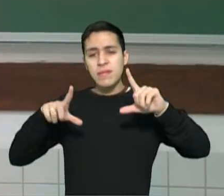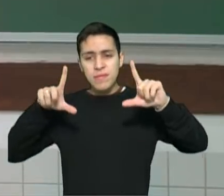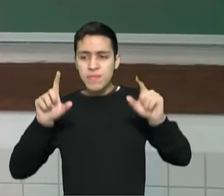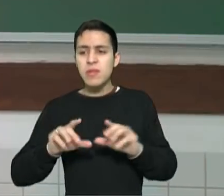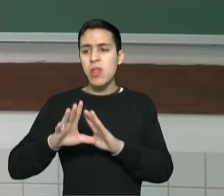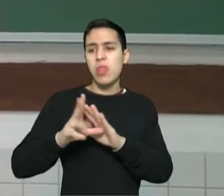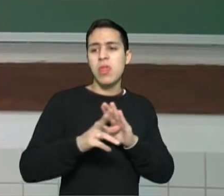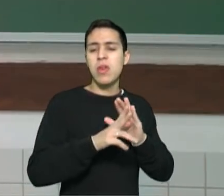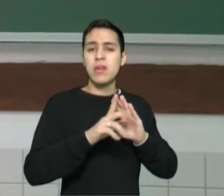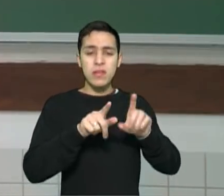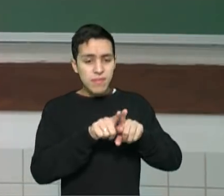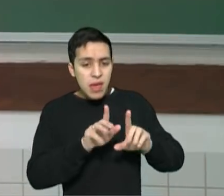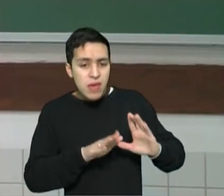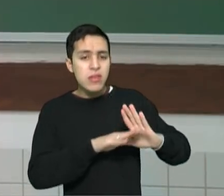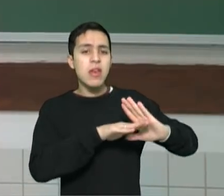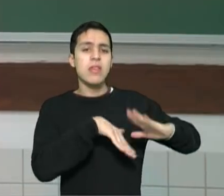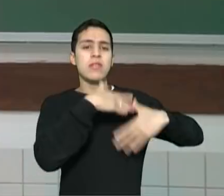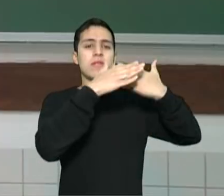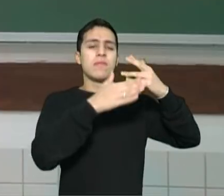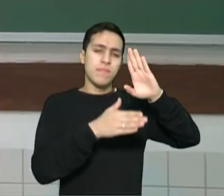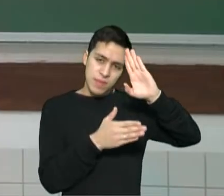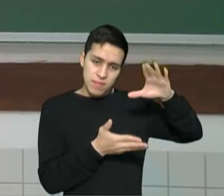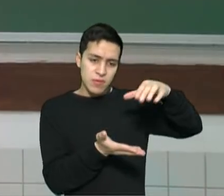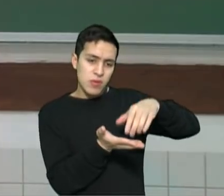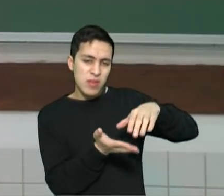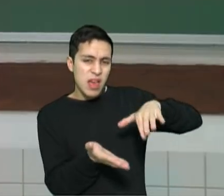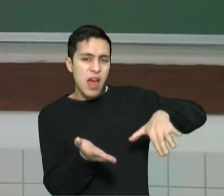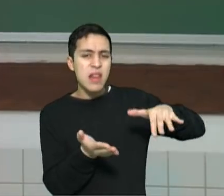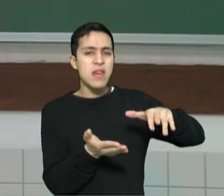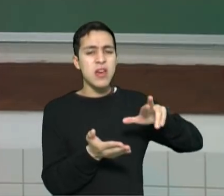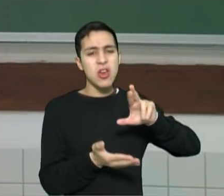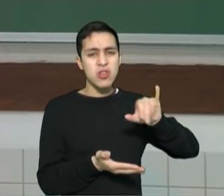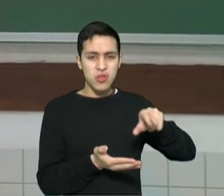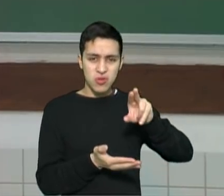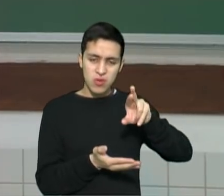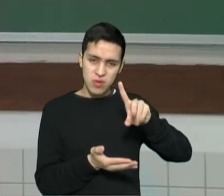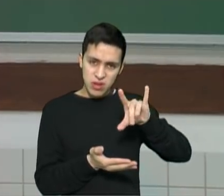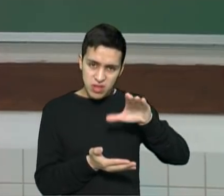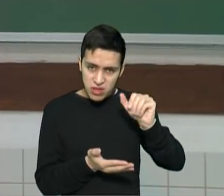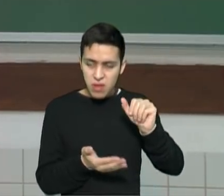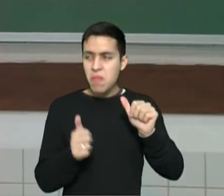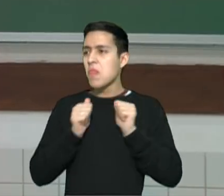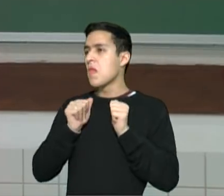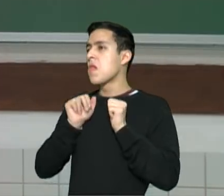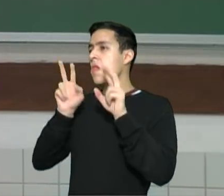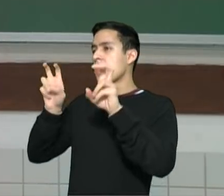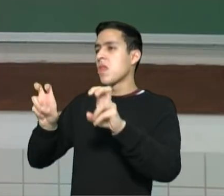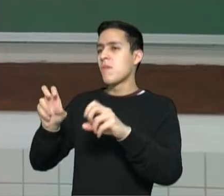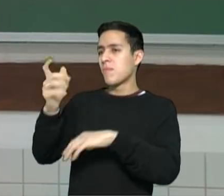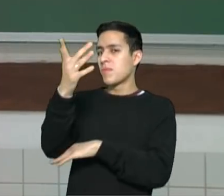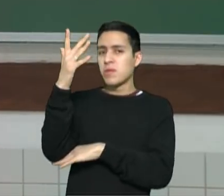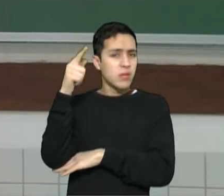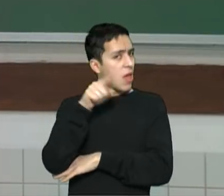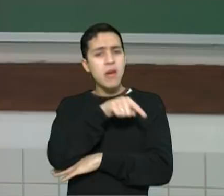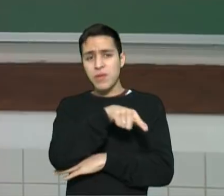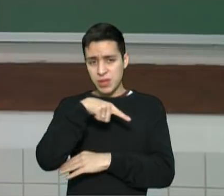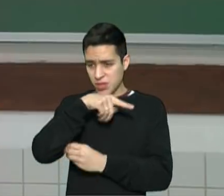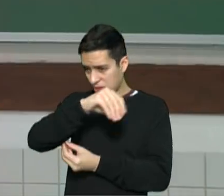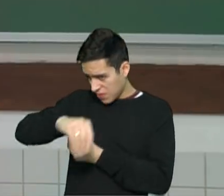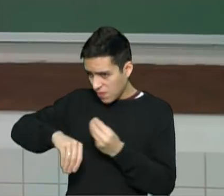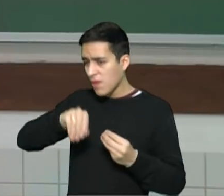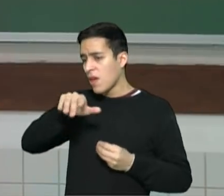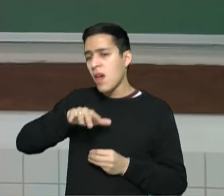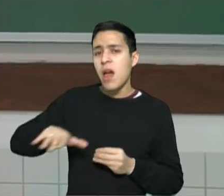desenvolvimento, principalmente em instituições jurídicas. Não se envolve em proteção ambiental? Não, a gente viu que ele se envolve de maneira